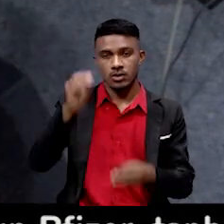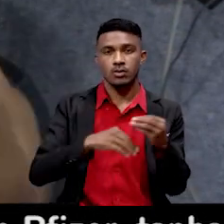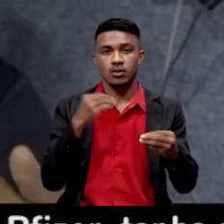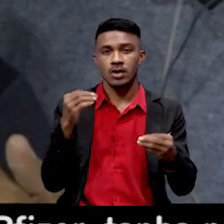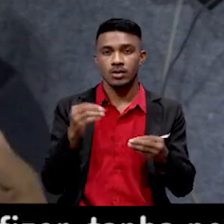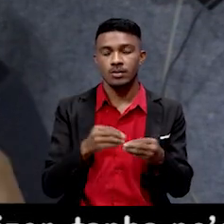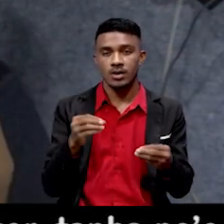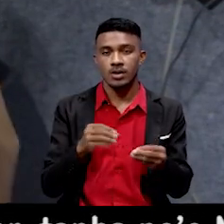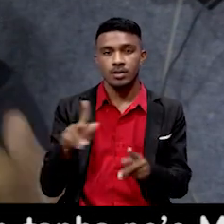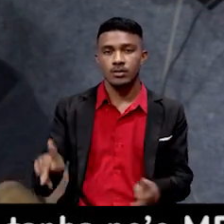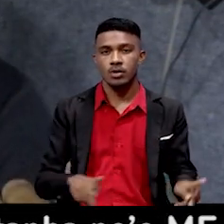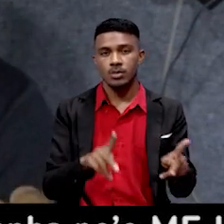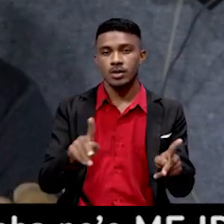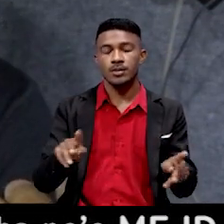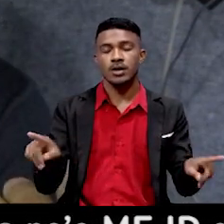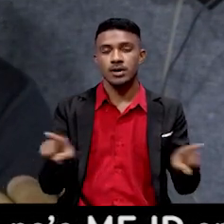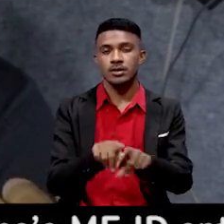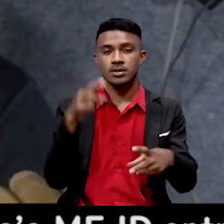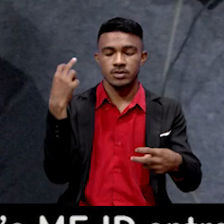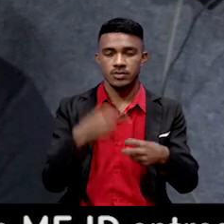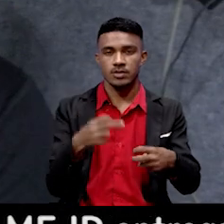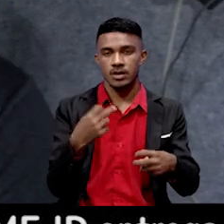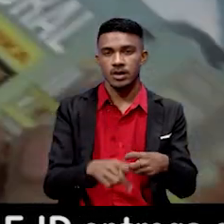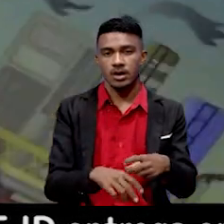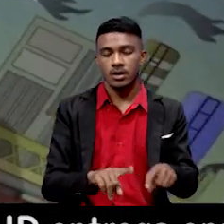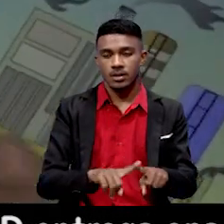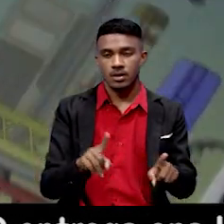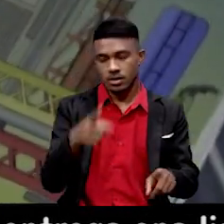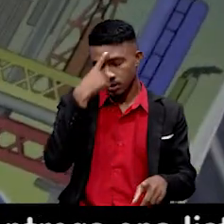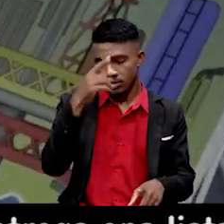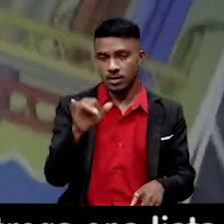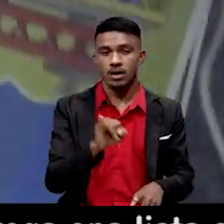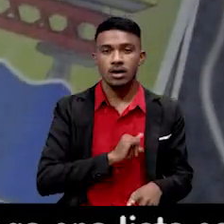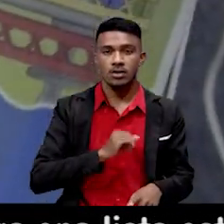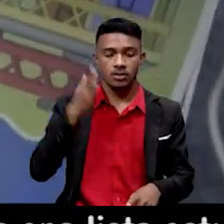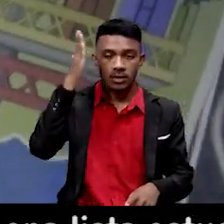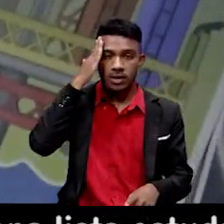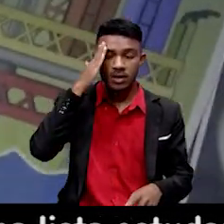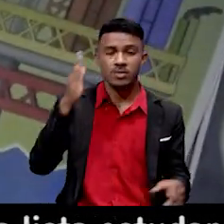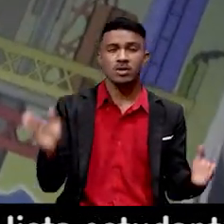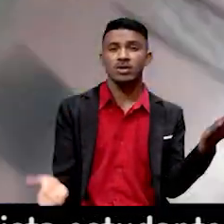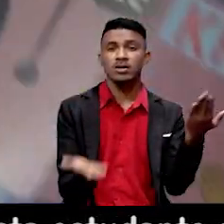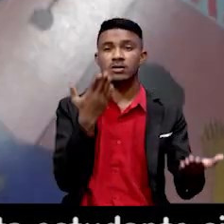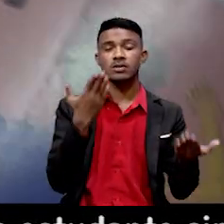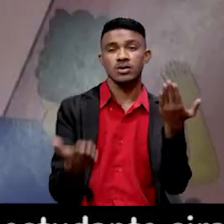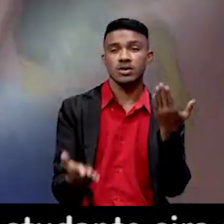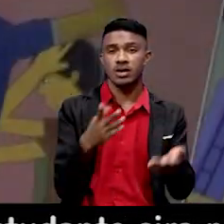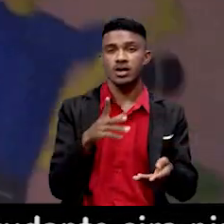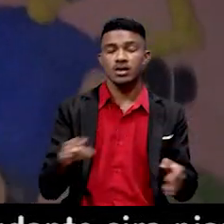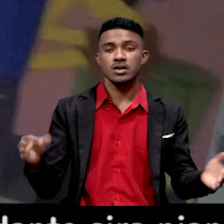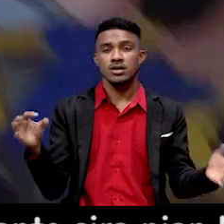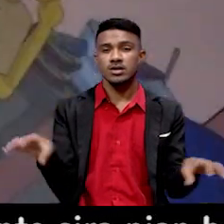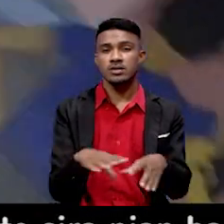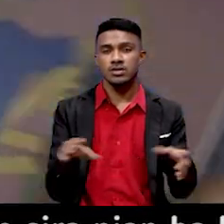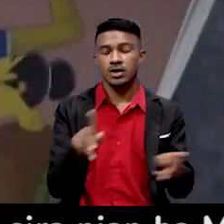mindset pública. Ele não é uma dificuldade primeiro. Também a ONE tem que qualquer obra, ele não é que a ONE tem que